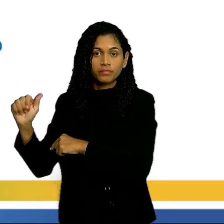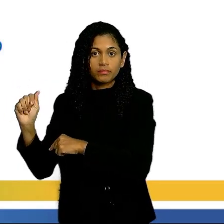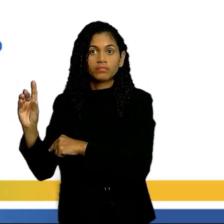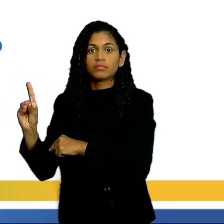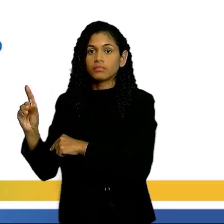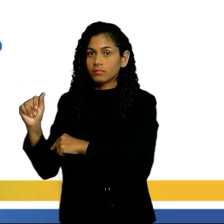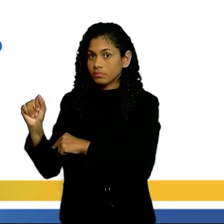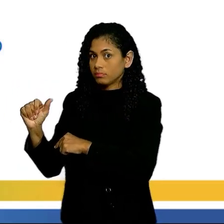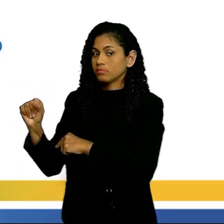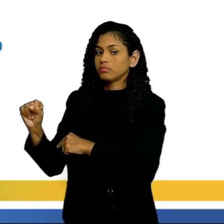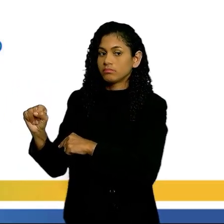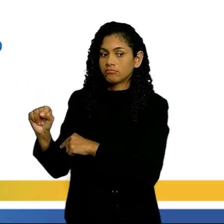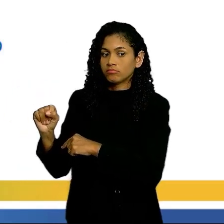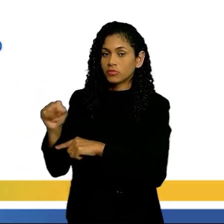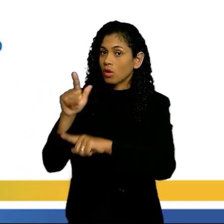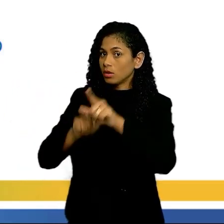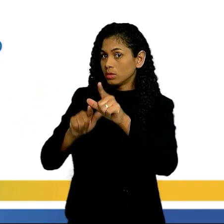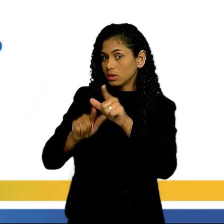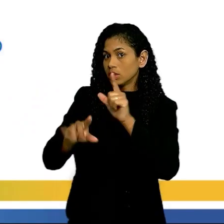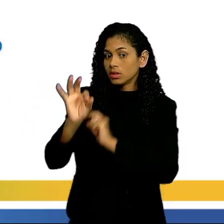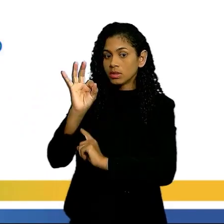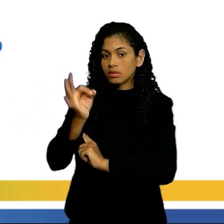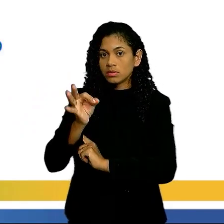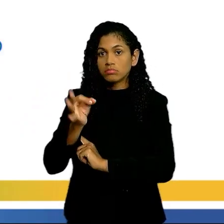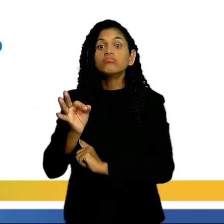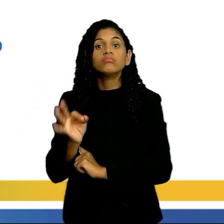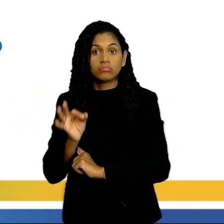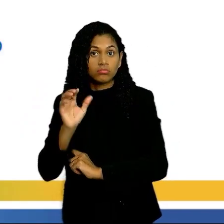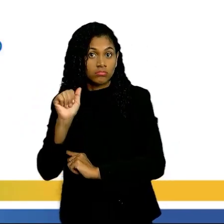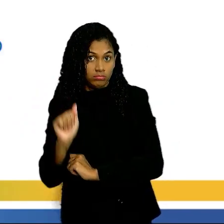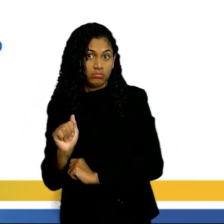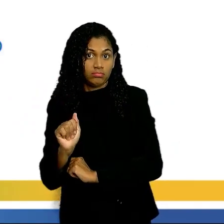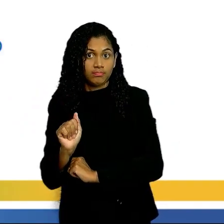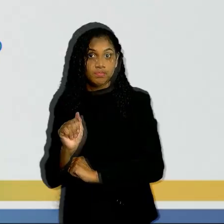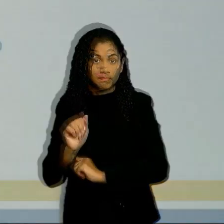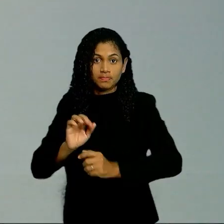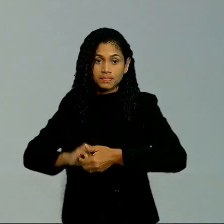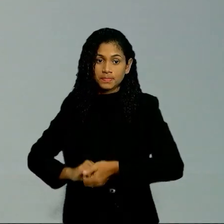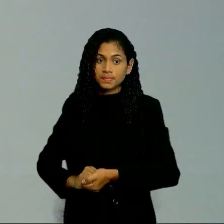Portanto, aí, a nossa alternativa correta é a letra A.